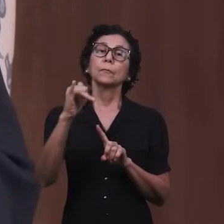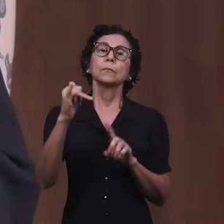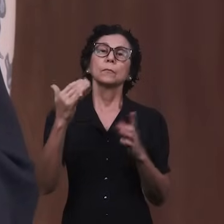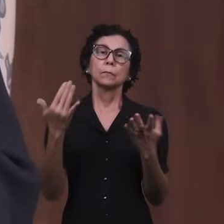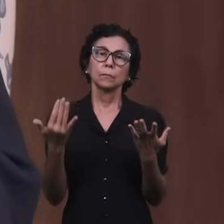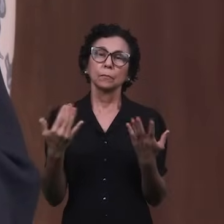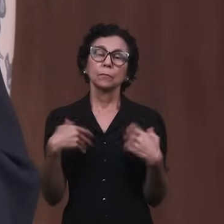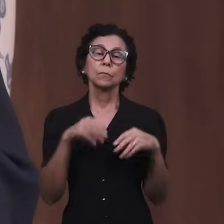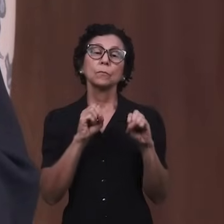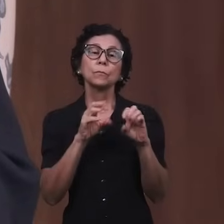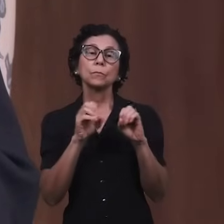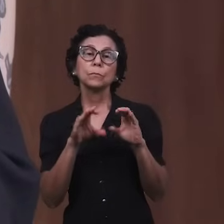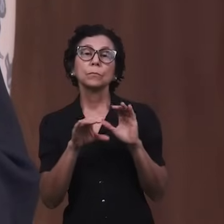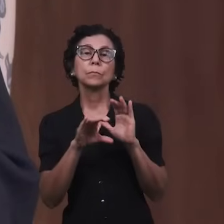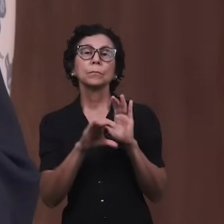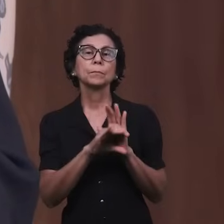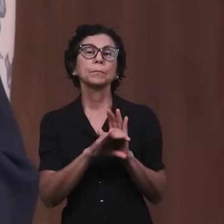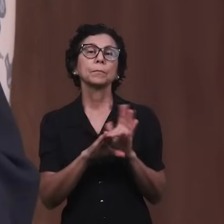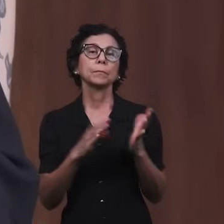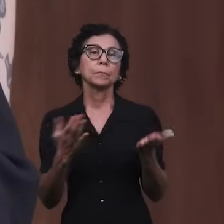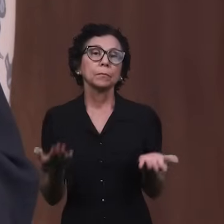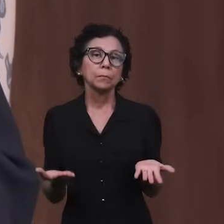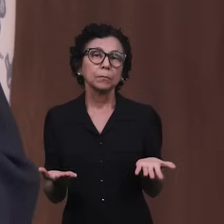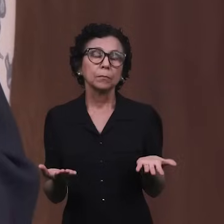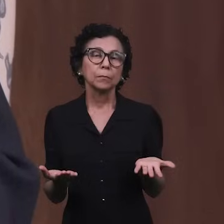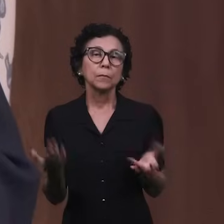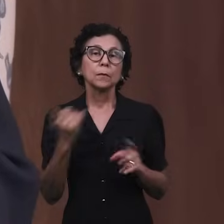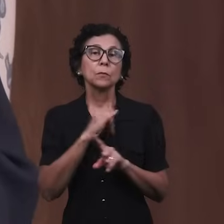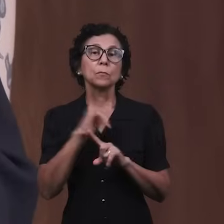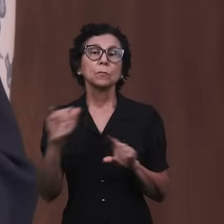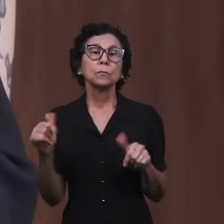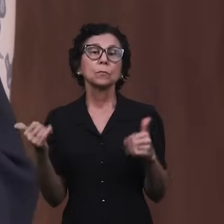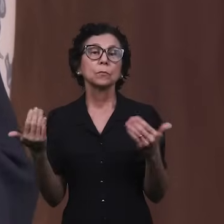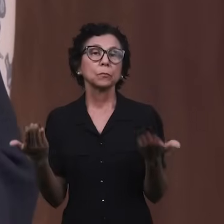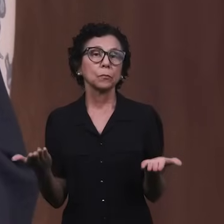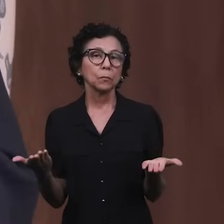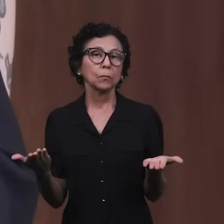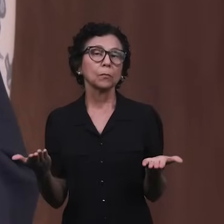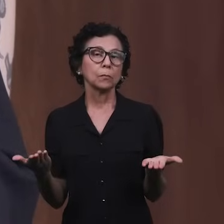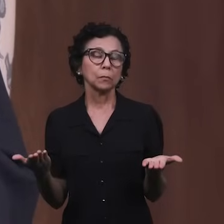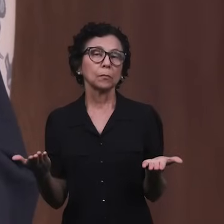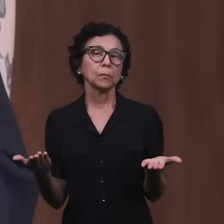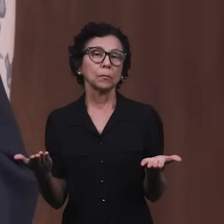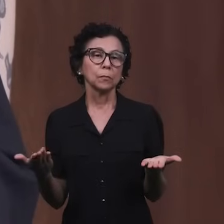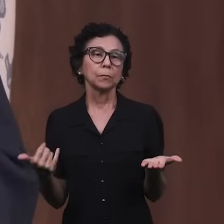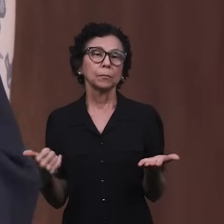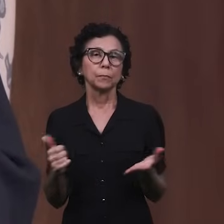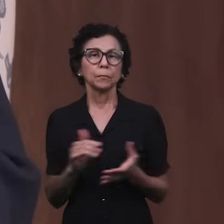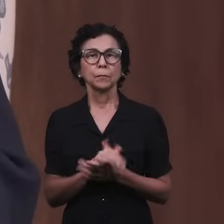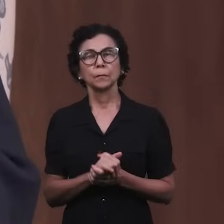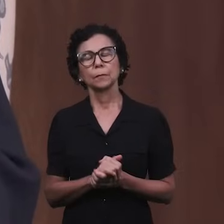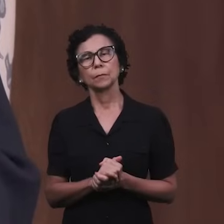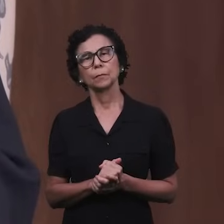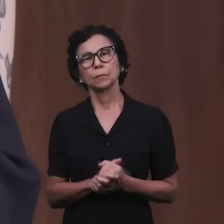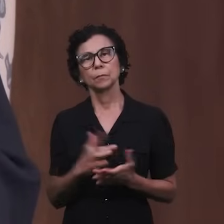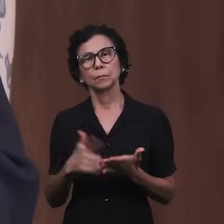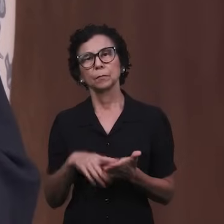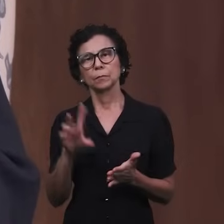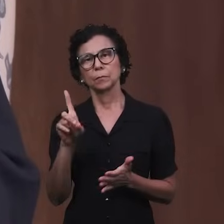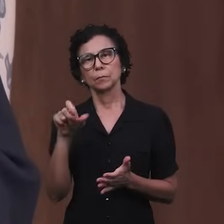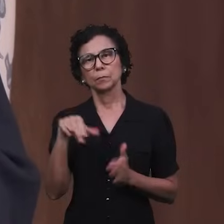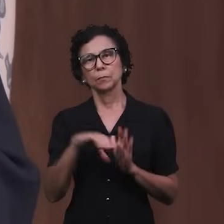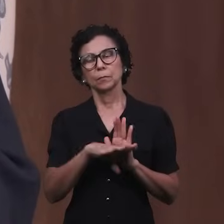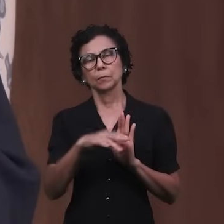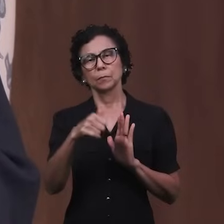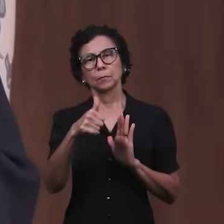esse capítulo tem a nos ensinar, não é? Quais são as profecias para nós através desta